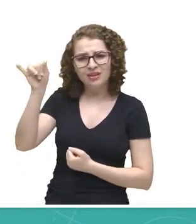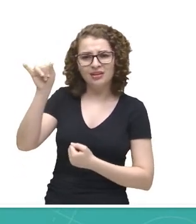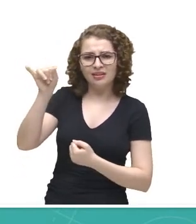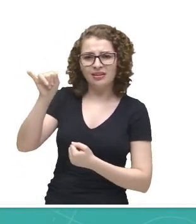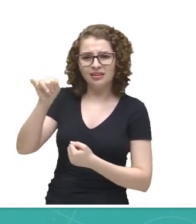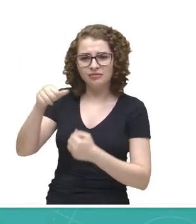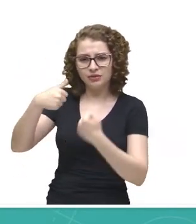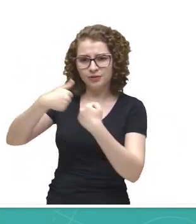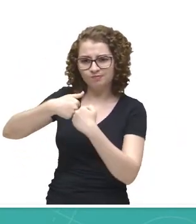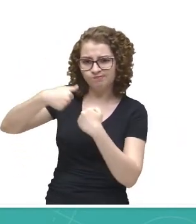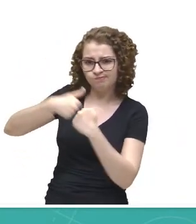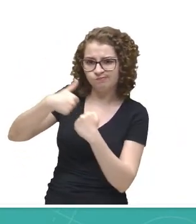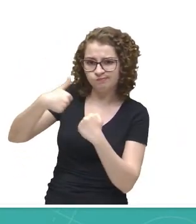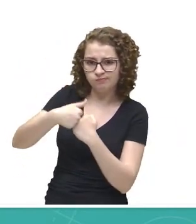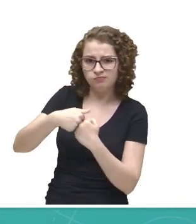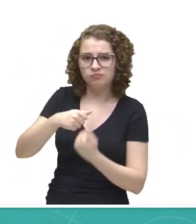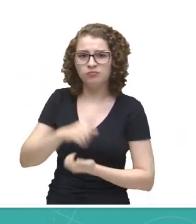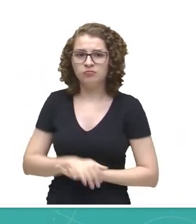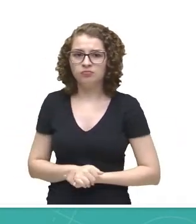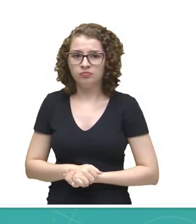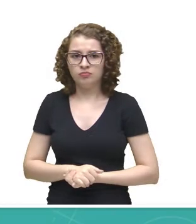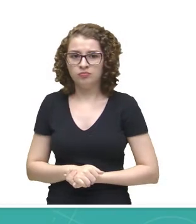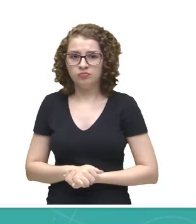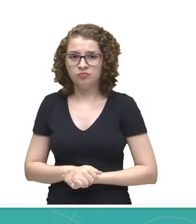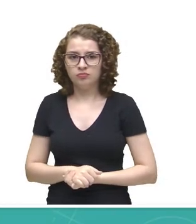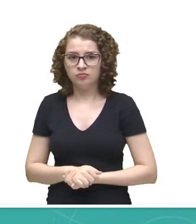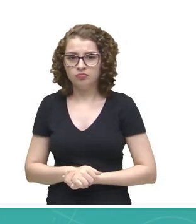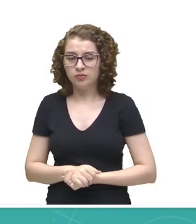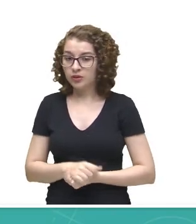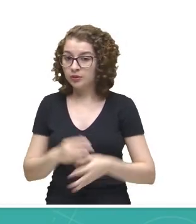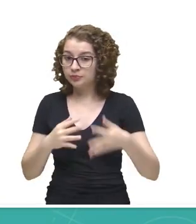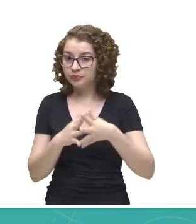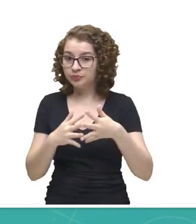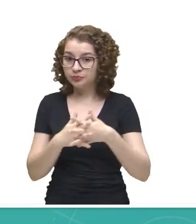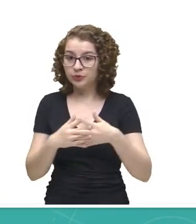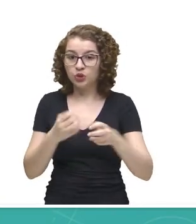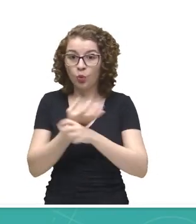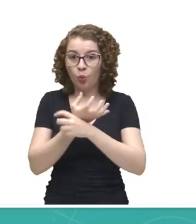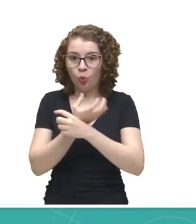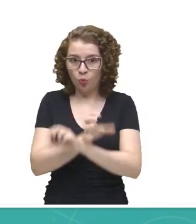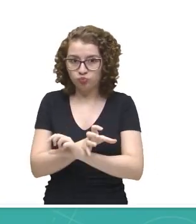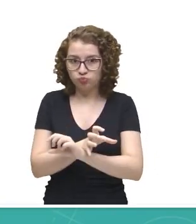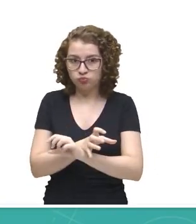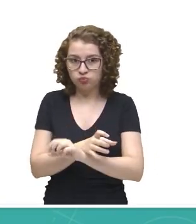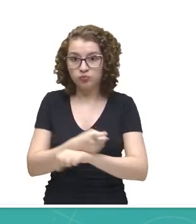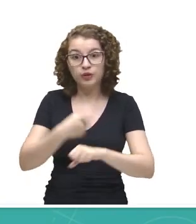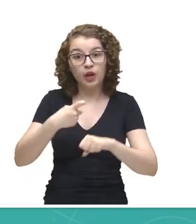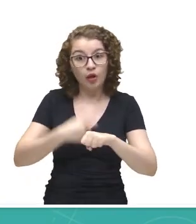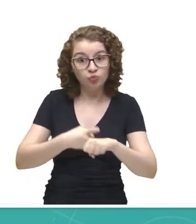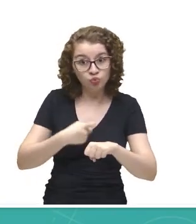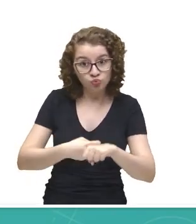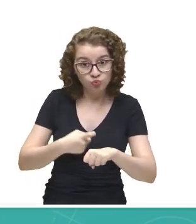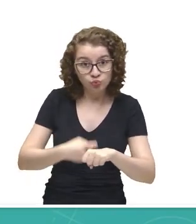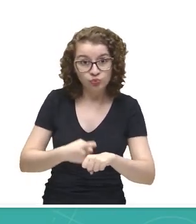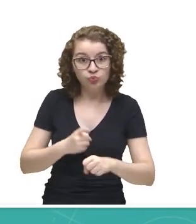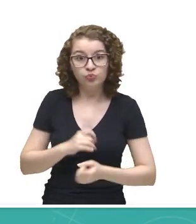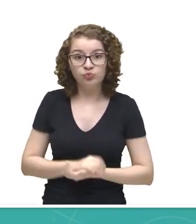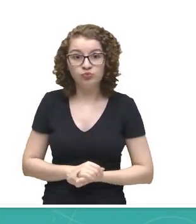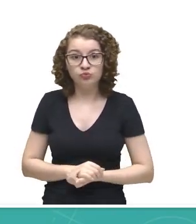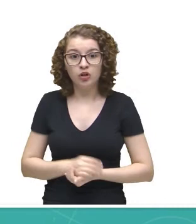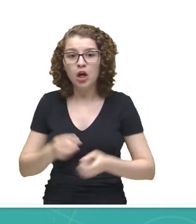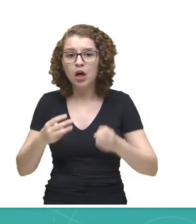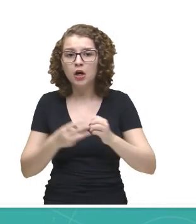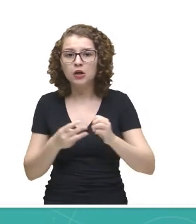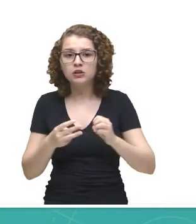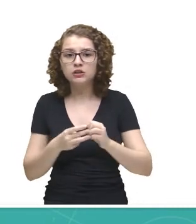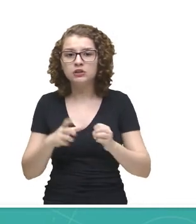de tecido, que é o tecido ósseo. É um tecido rígido, né? Com células que são imersas em